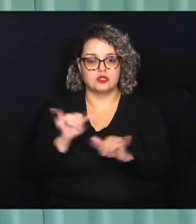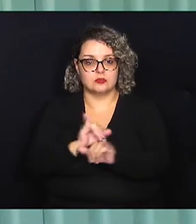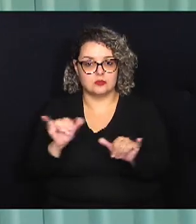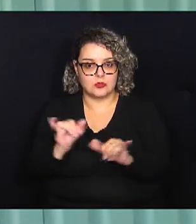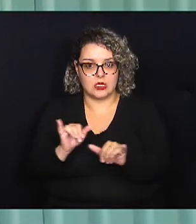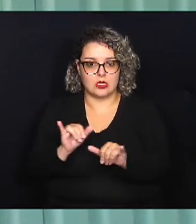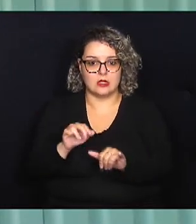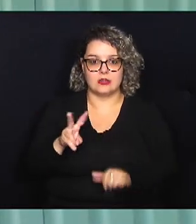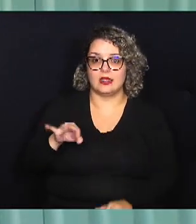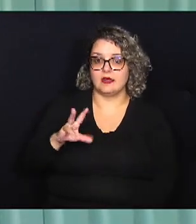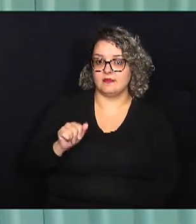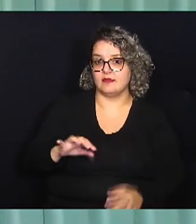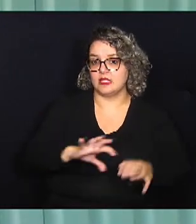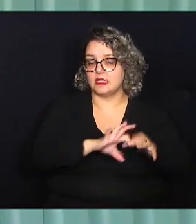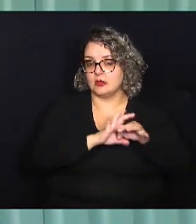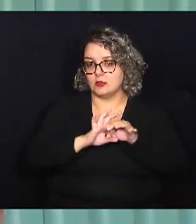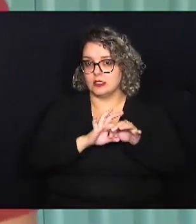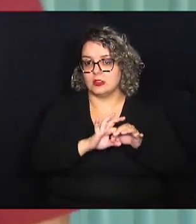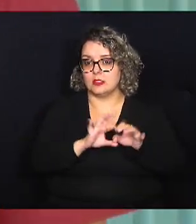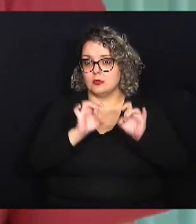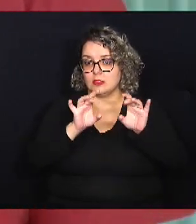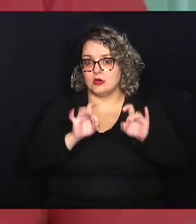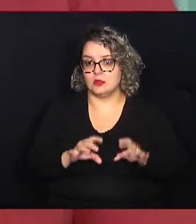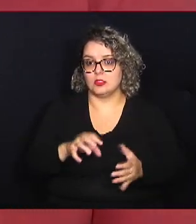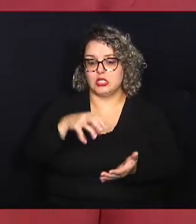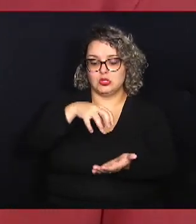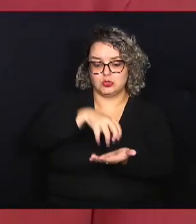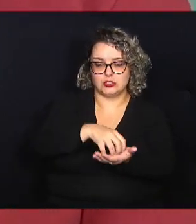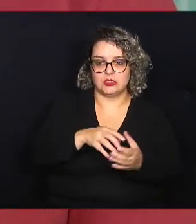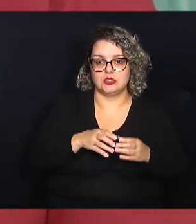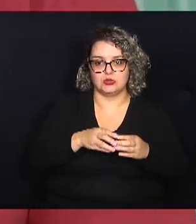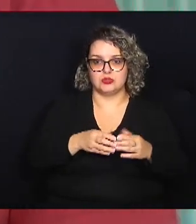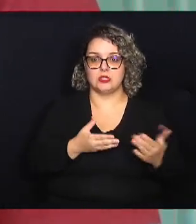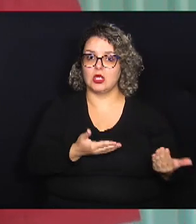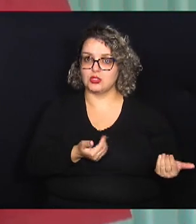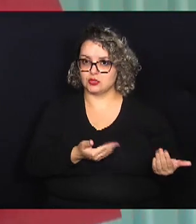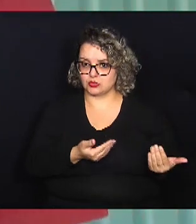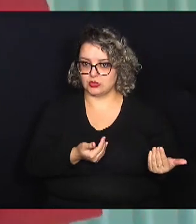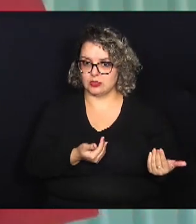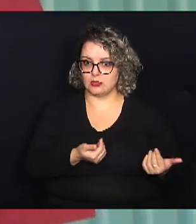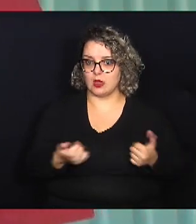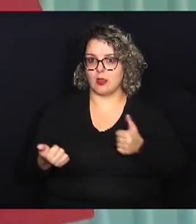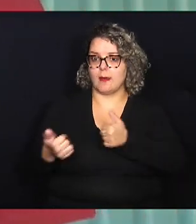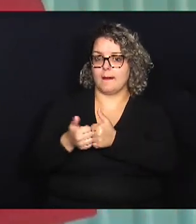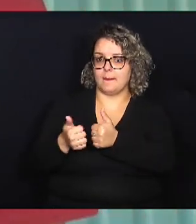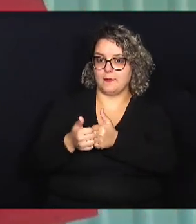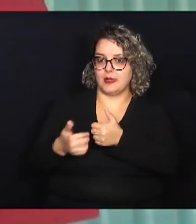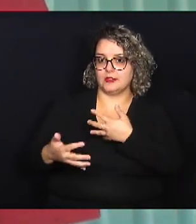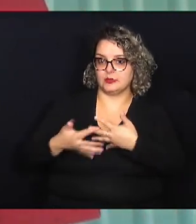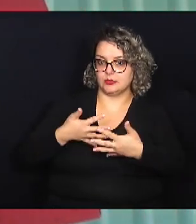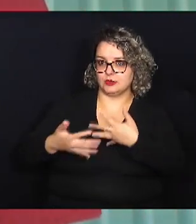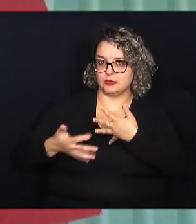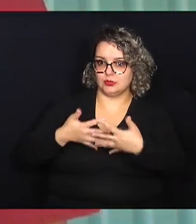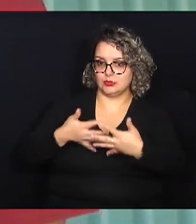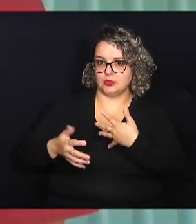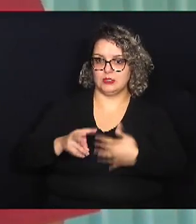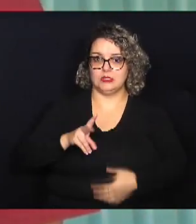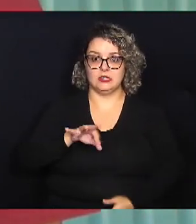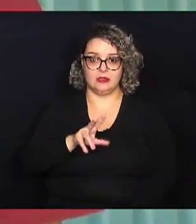Vila União, mais especificamente no Centro de Referência da Juventude, ao lado ali do terminal da Vila